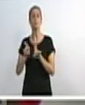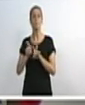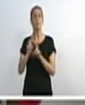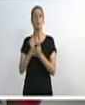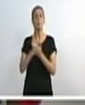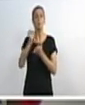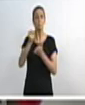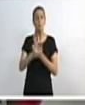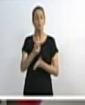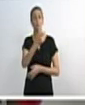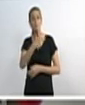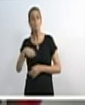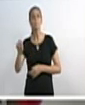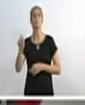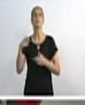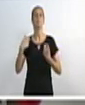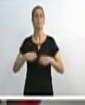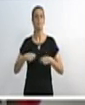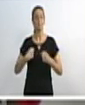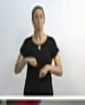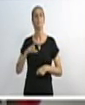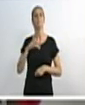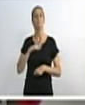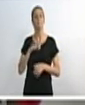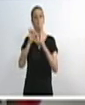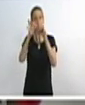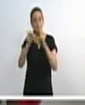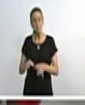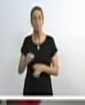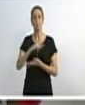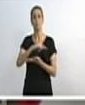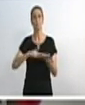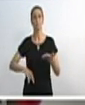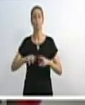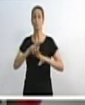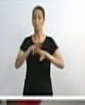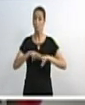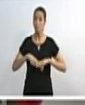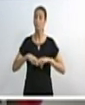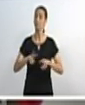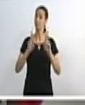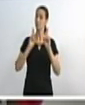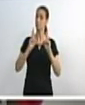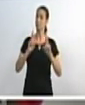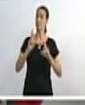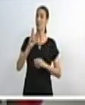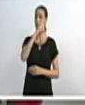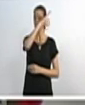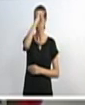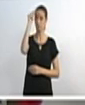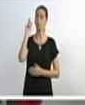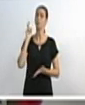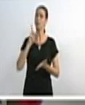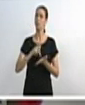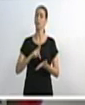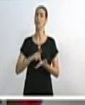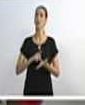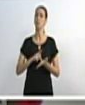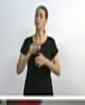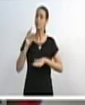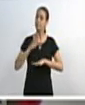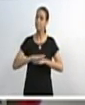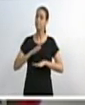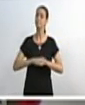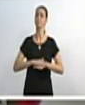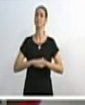A Associação de Moradores precisa estar legalizada. Por isso eu espero que o Executivo tome atitude e veja uma